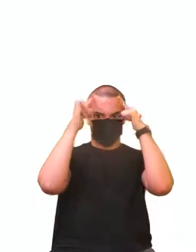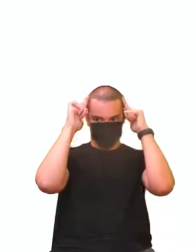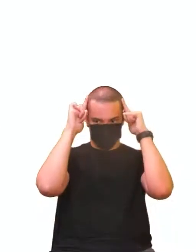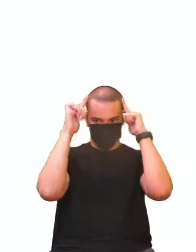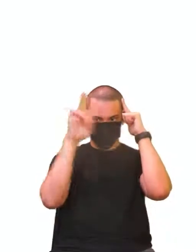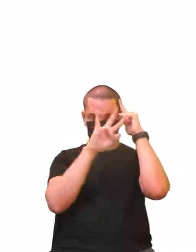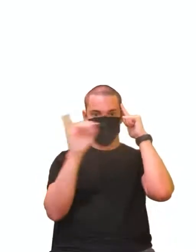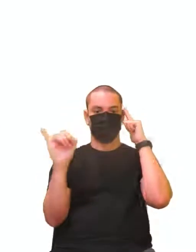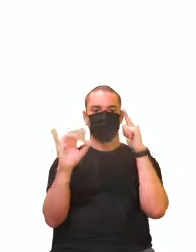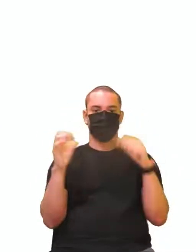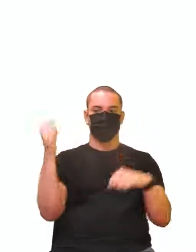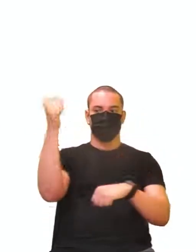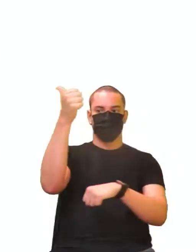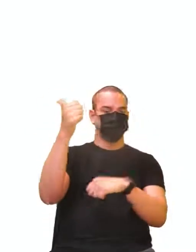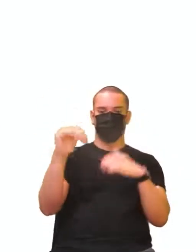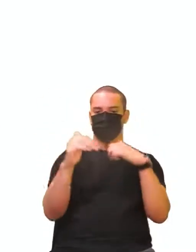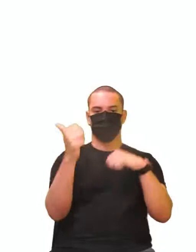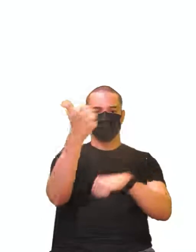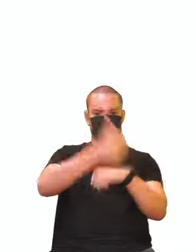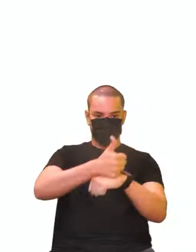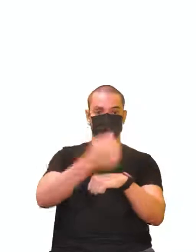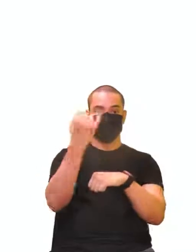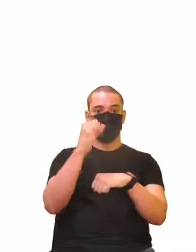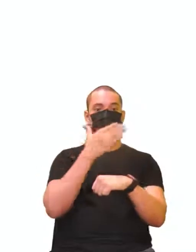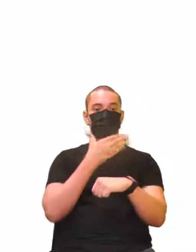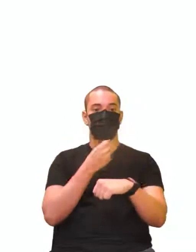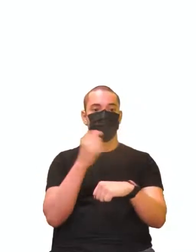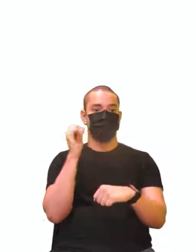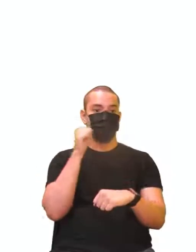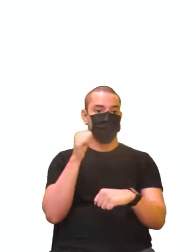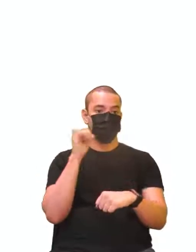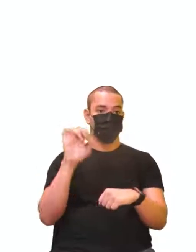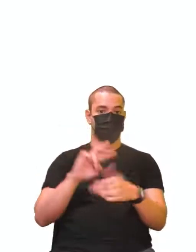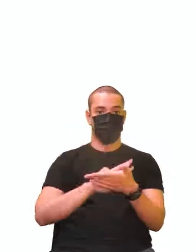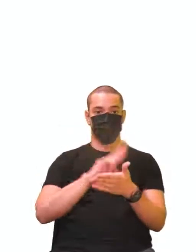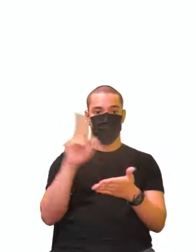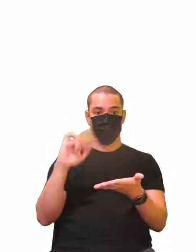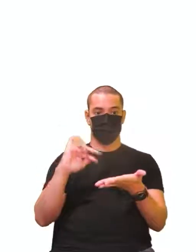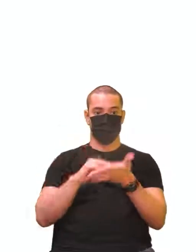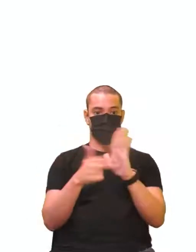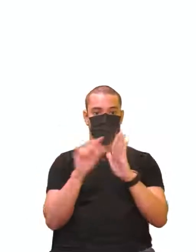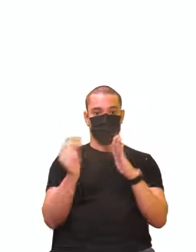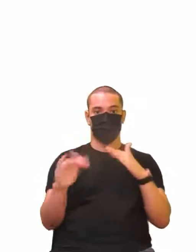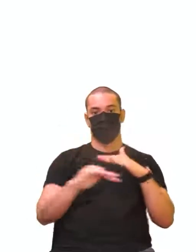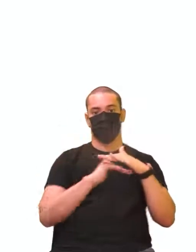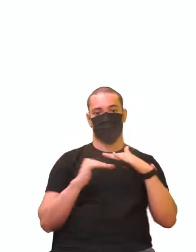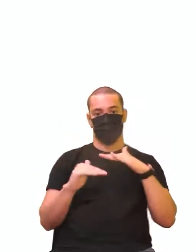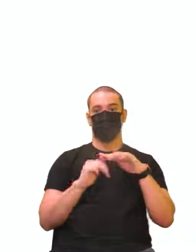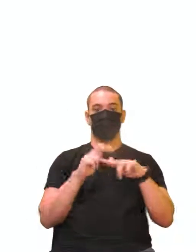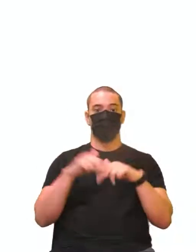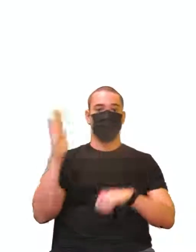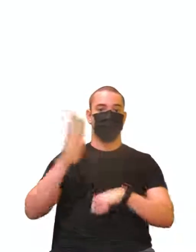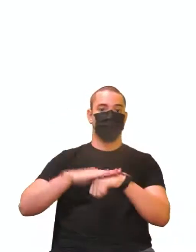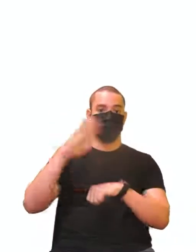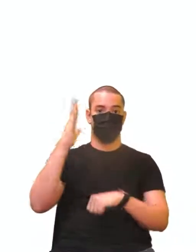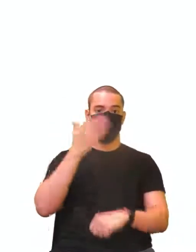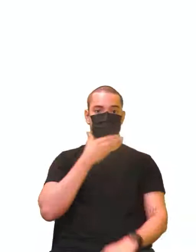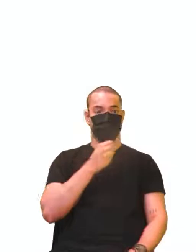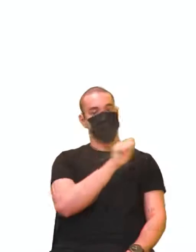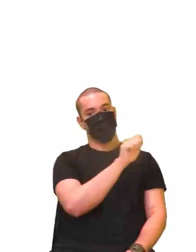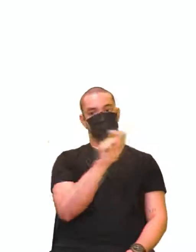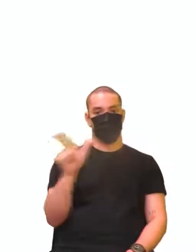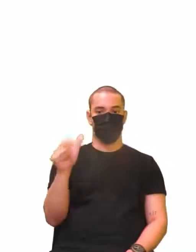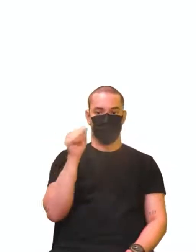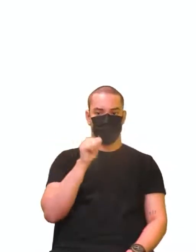vai funcionar como dominante. Se a pessoa for mulher, vai funcionar como recessivo. Então, é mais fácil ela se manifestar no homem, no caso, né? Então,